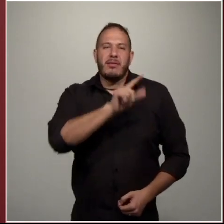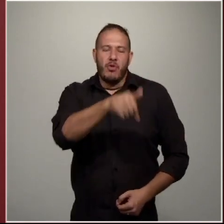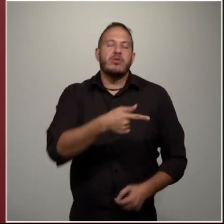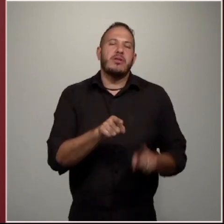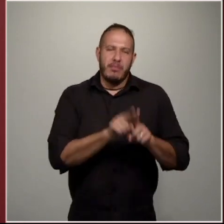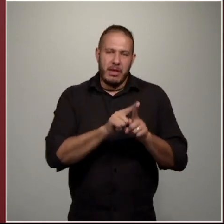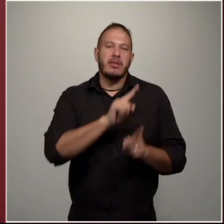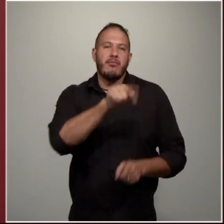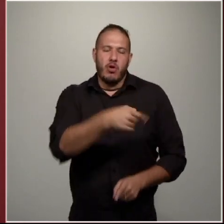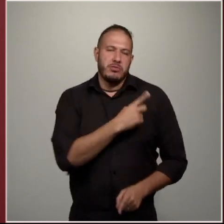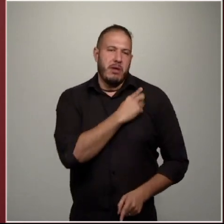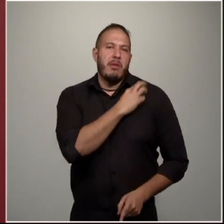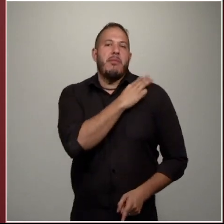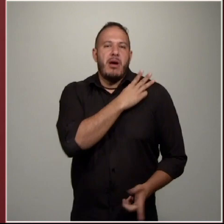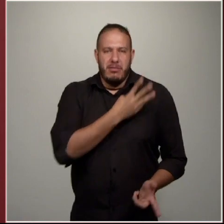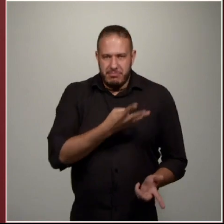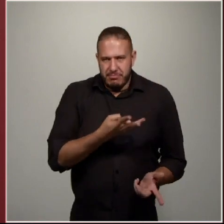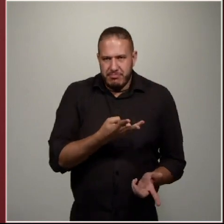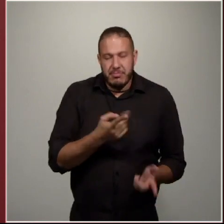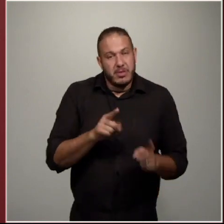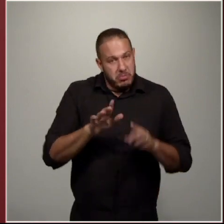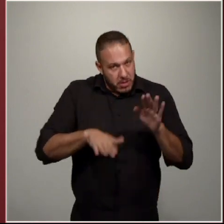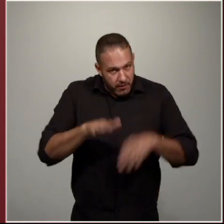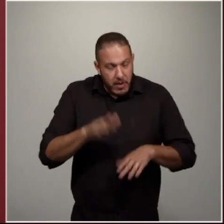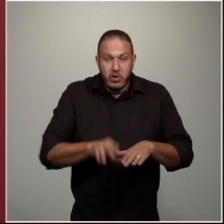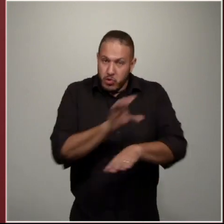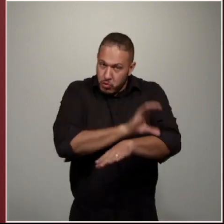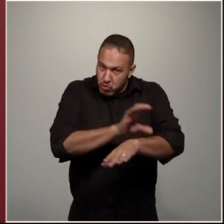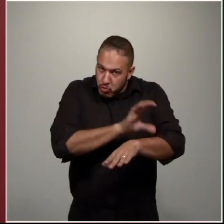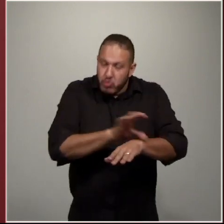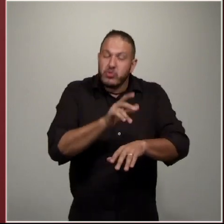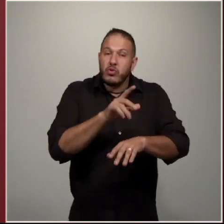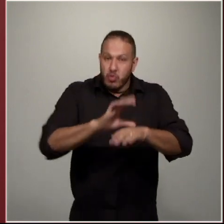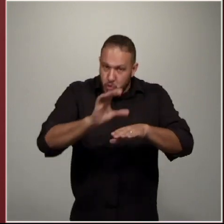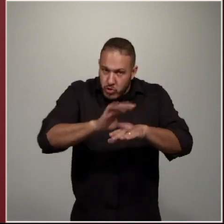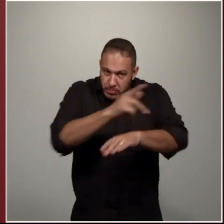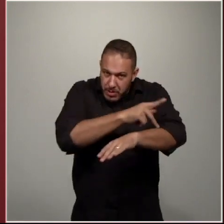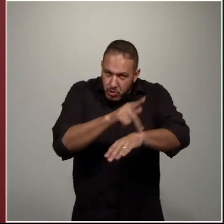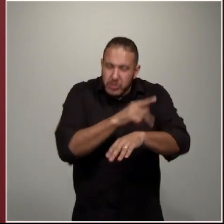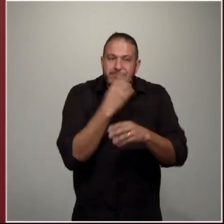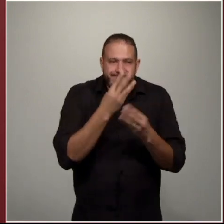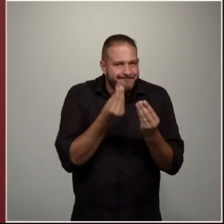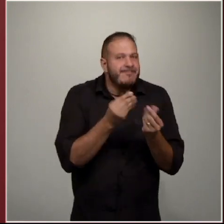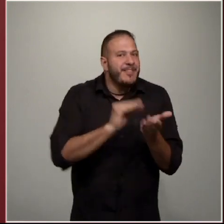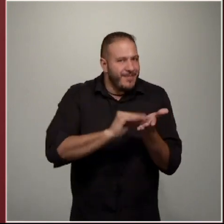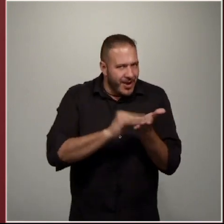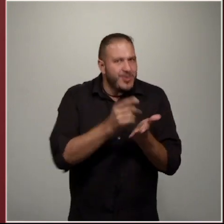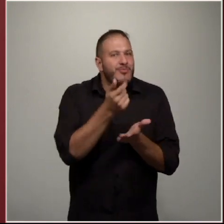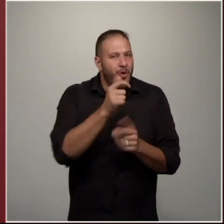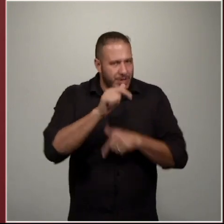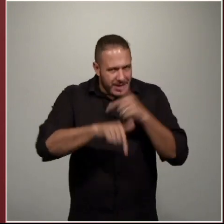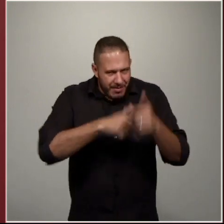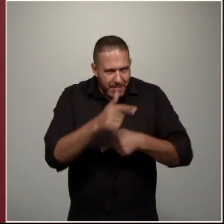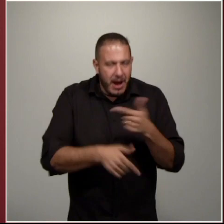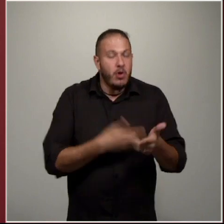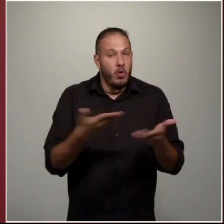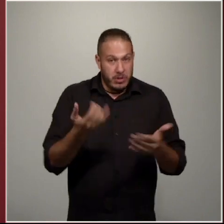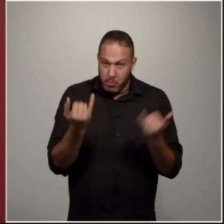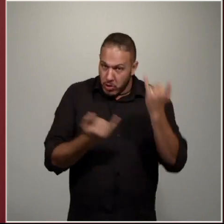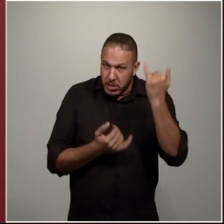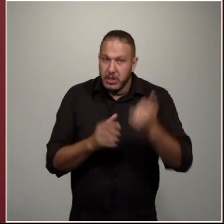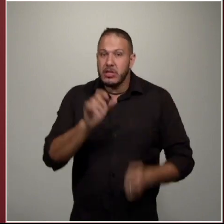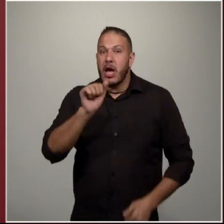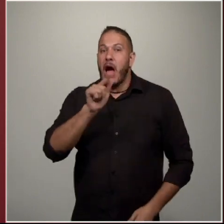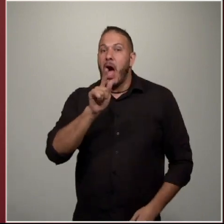que talvez em alguns cursos de pedagogia falte um pouco esse trabalho né no papel do da álgebra na formação do pedagogo